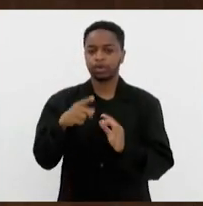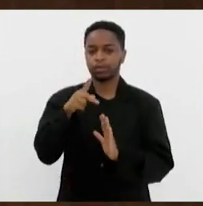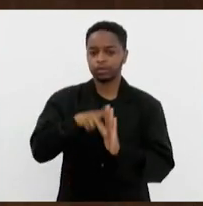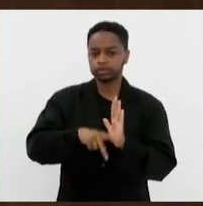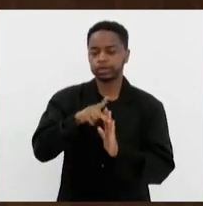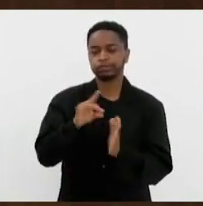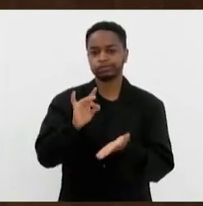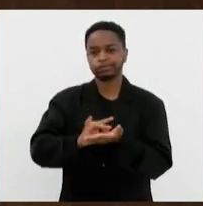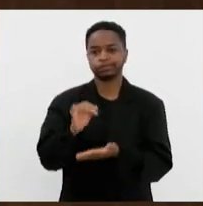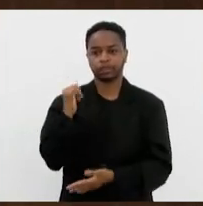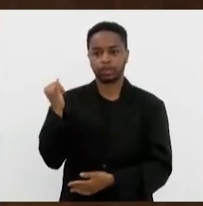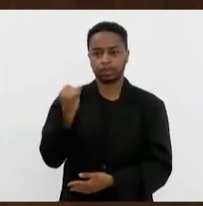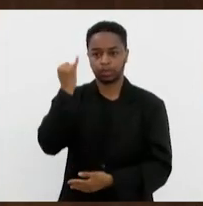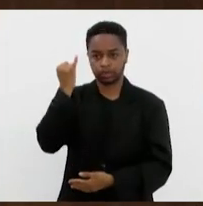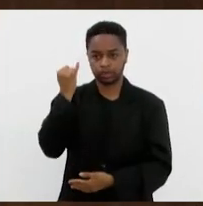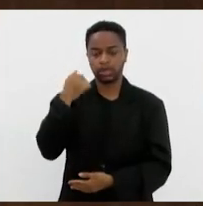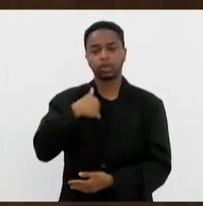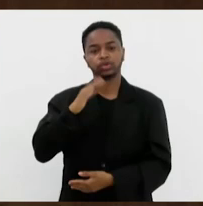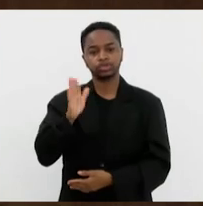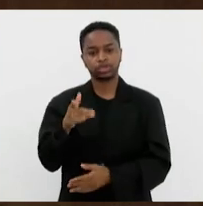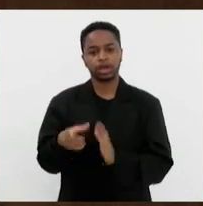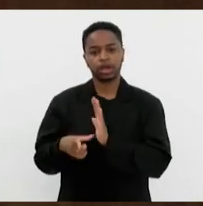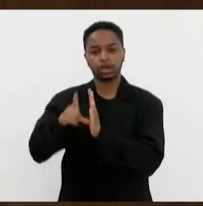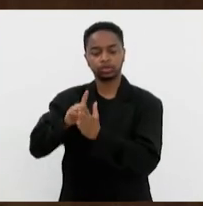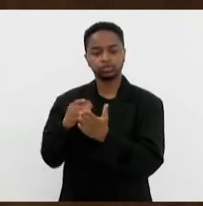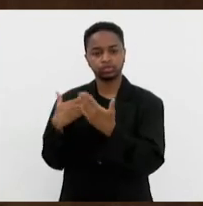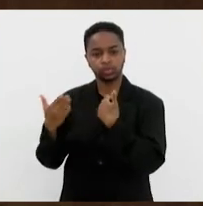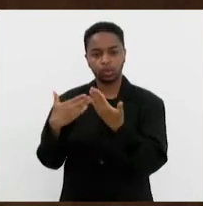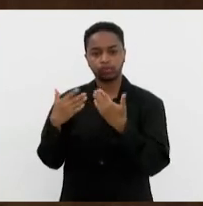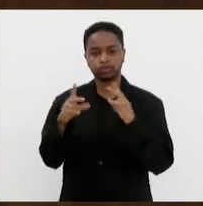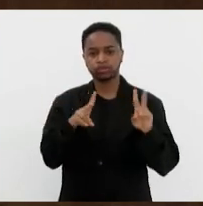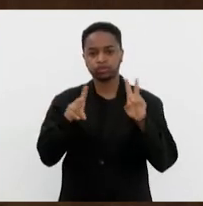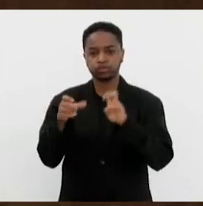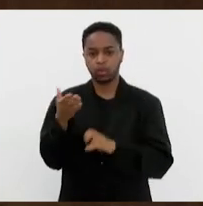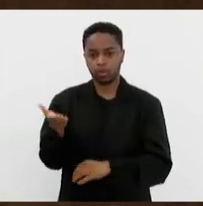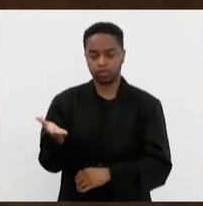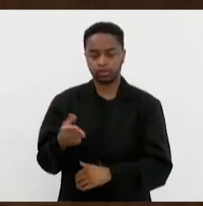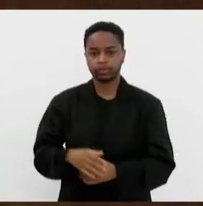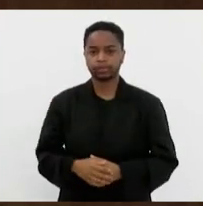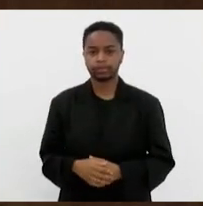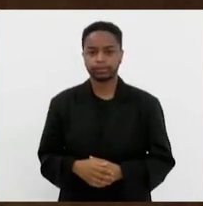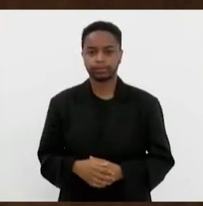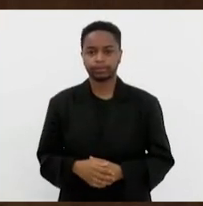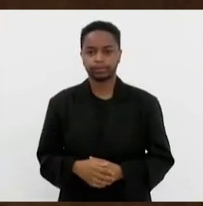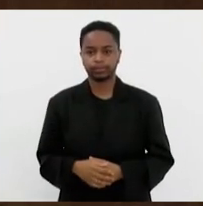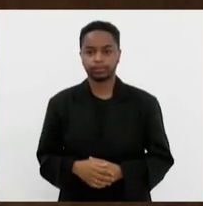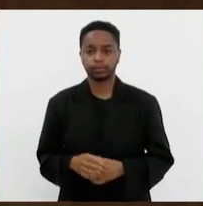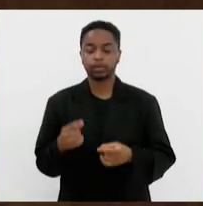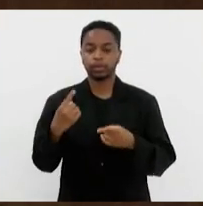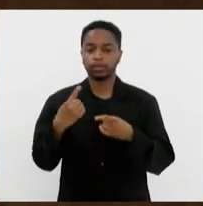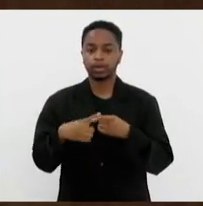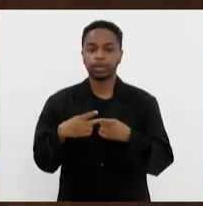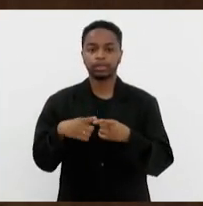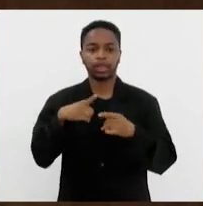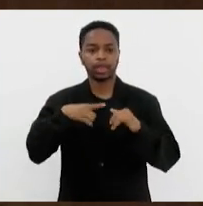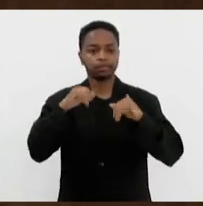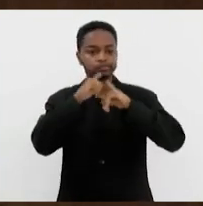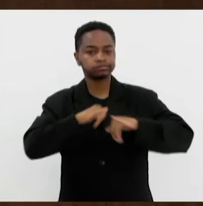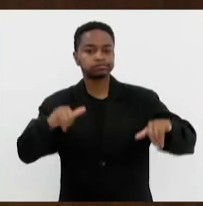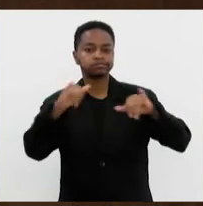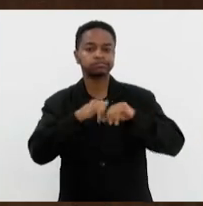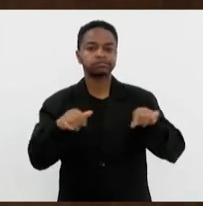suma importância. Já tinha conversado com ele a esse respeito. Que são diretrizes a essa campanha de